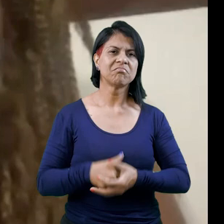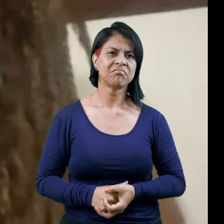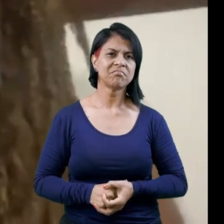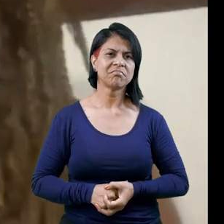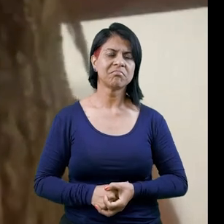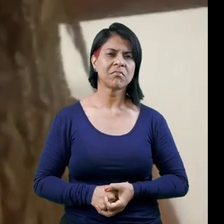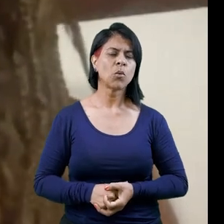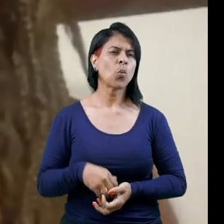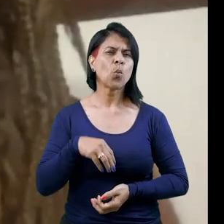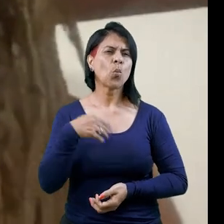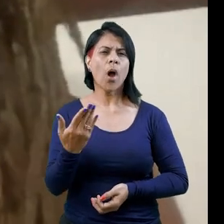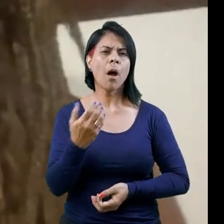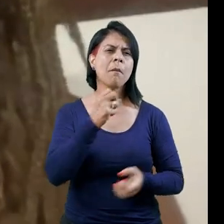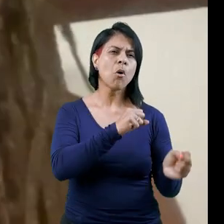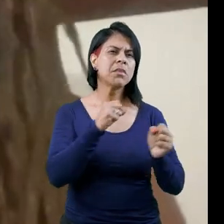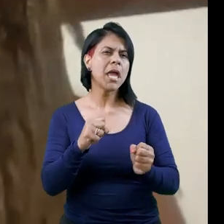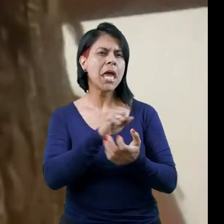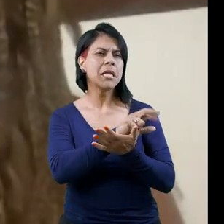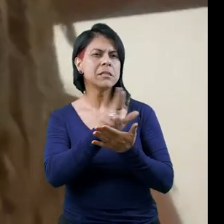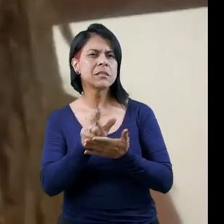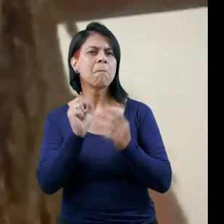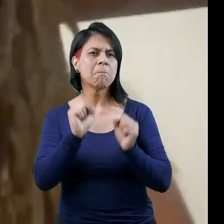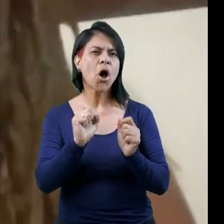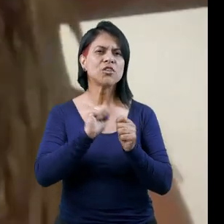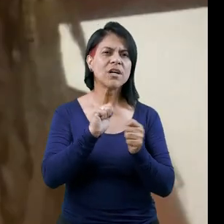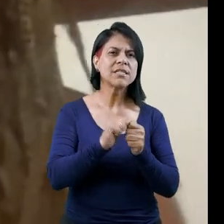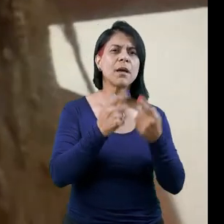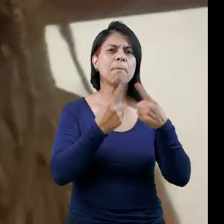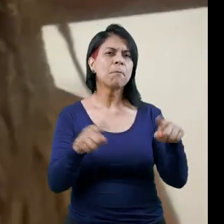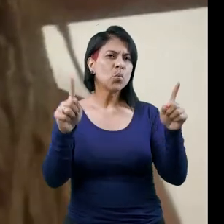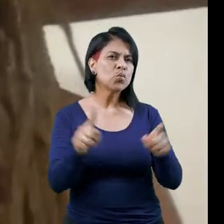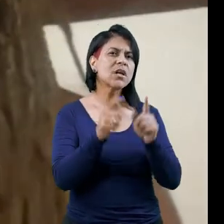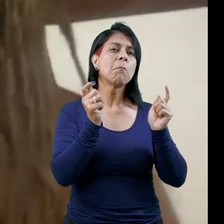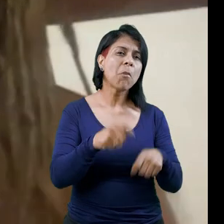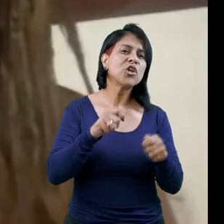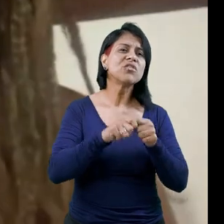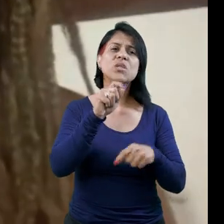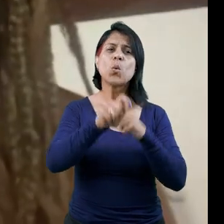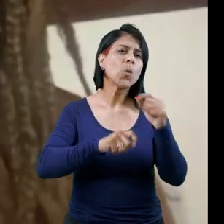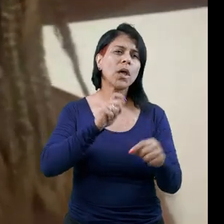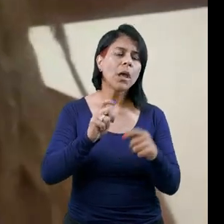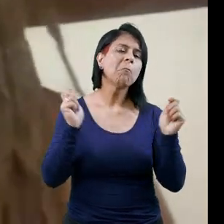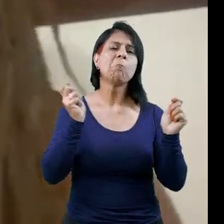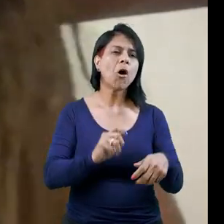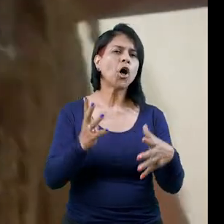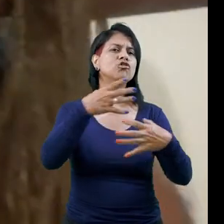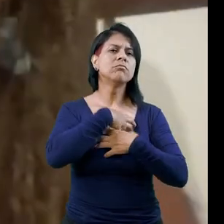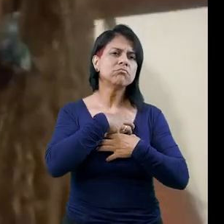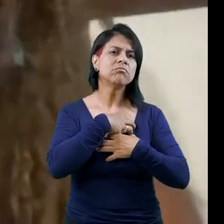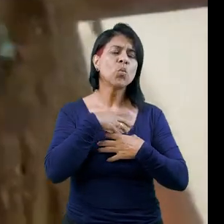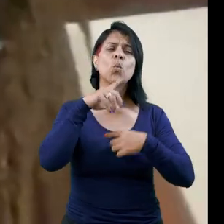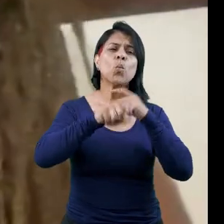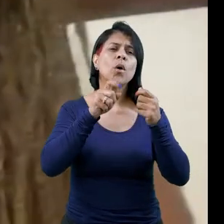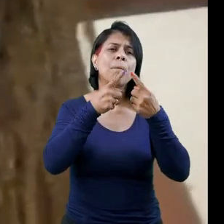Quais são os poderes? O que isso pode fazer? O que a música pode fazer? Onde a música pode tocar? O que a